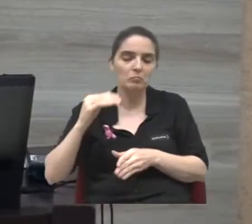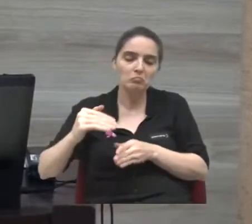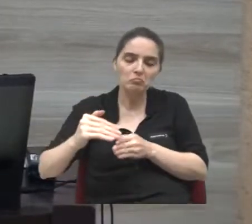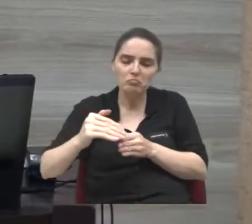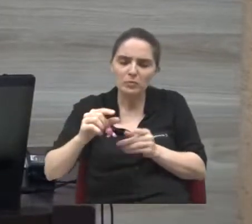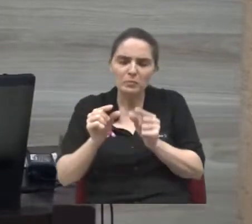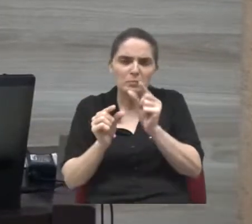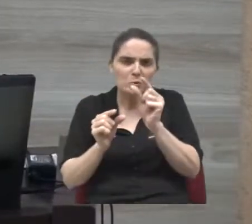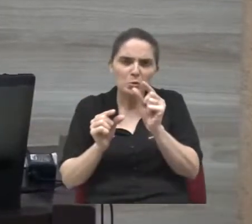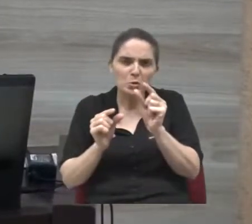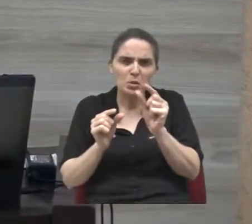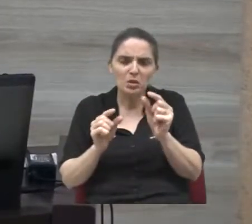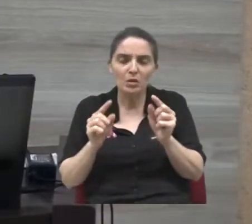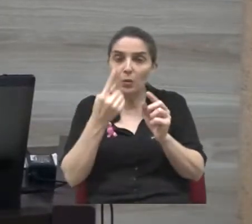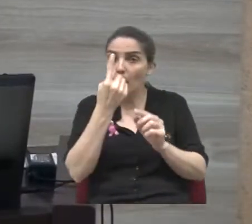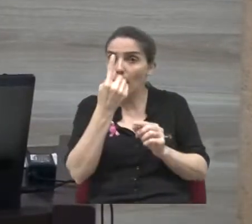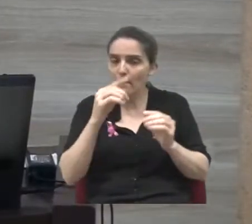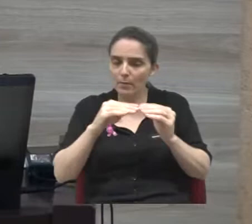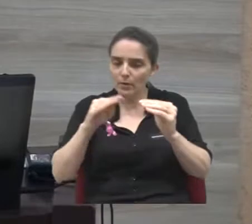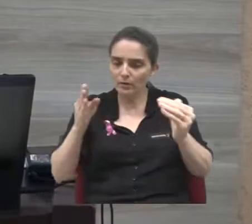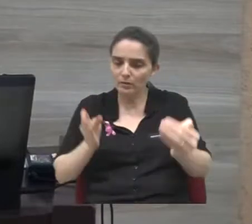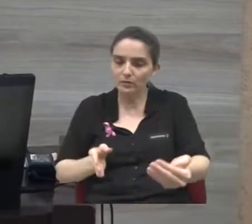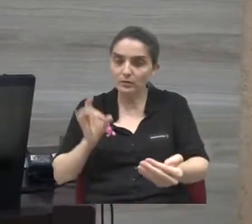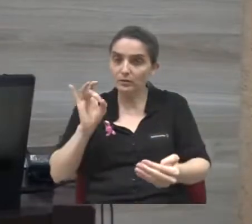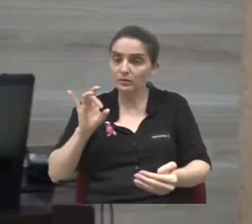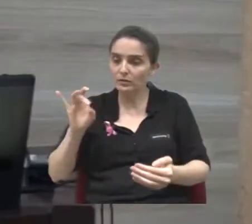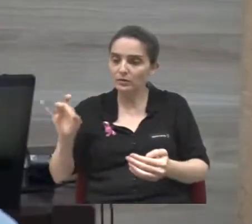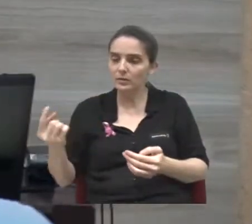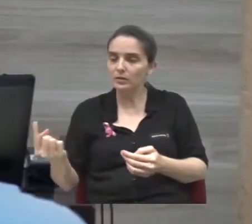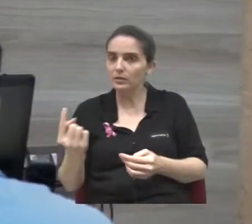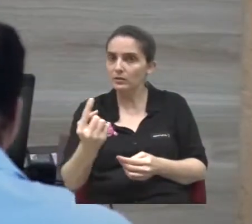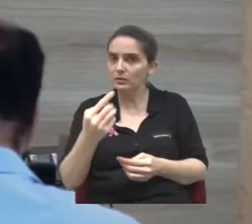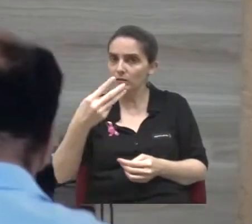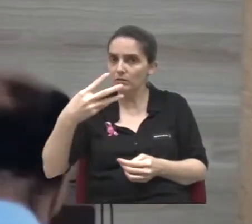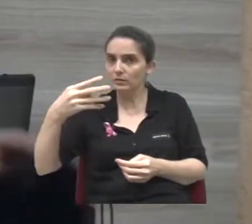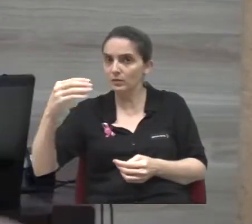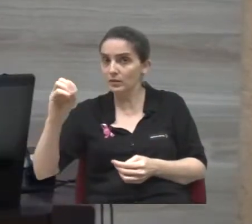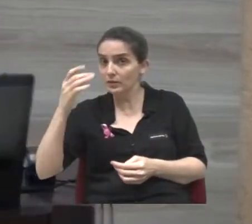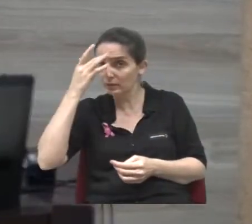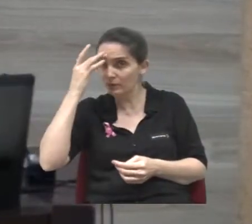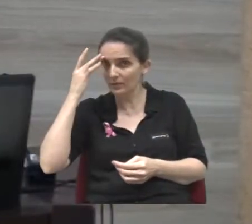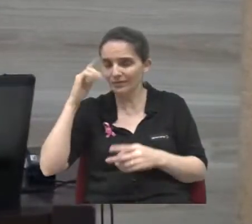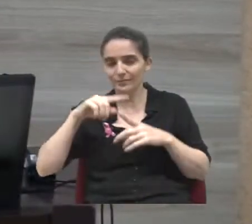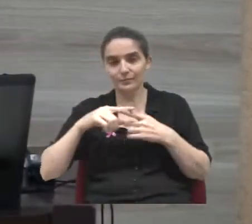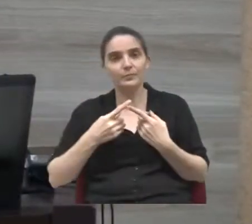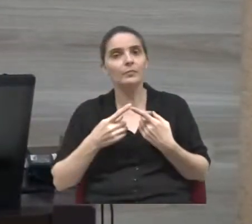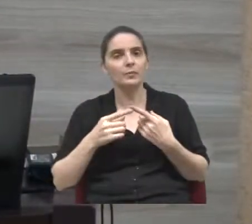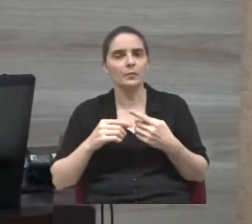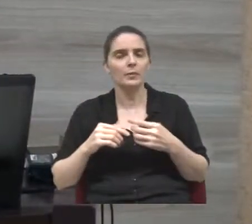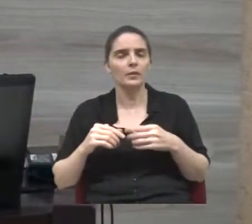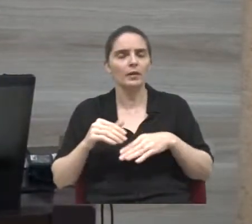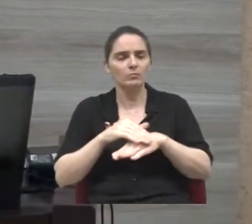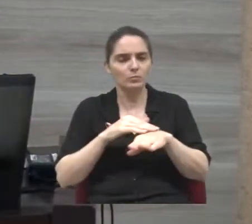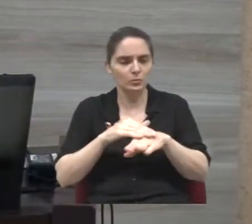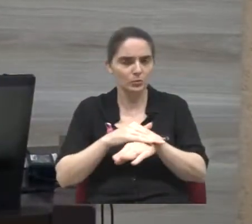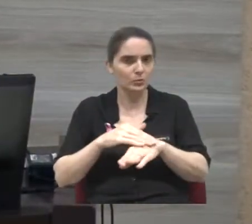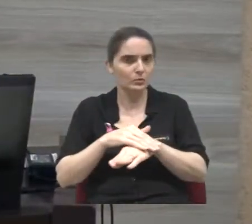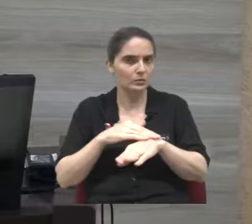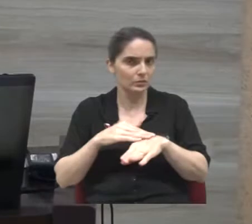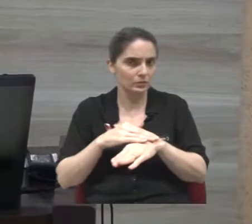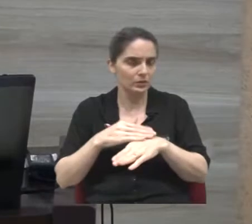uma caçamba deles, de cada um dos 330 condomínios. Mas está tendo um entendimento bem avançado no poder público agora, e isso deve se